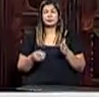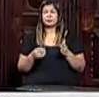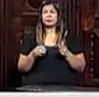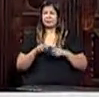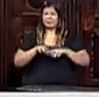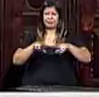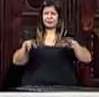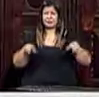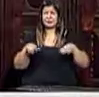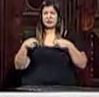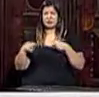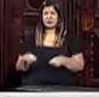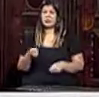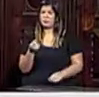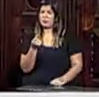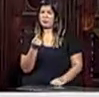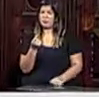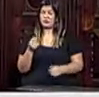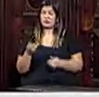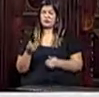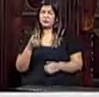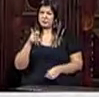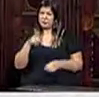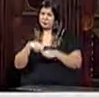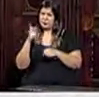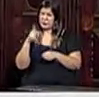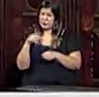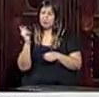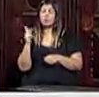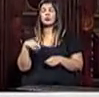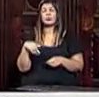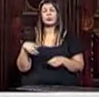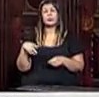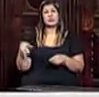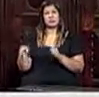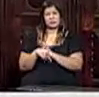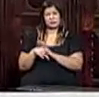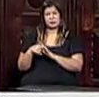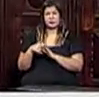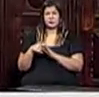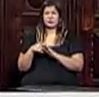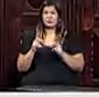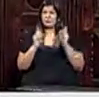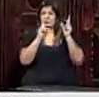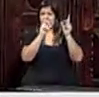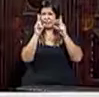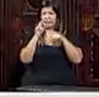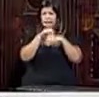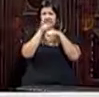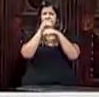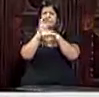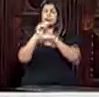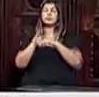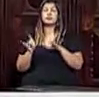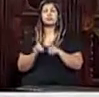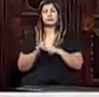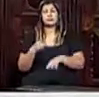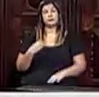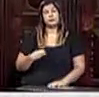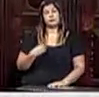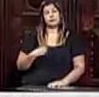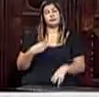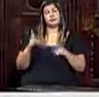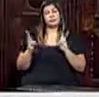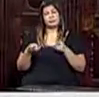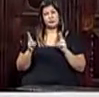que fixam preço de petróleo para a tributação pela ANP, ainda convivemos com um